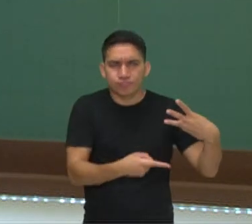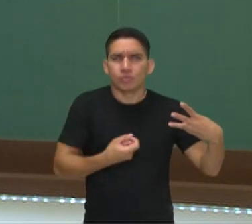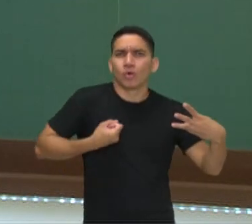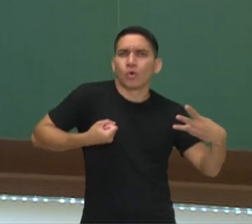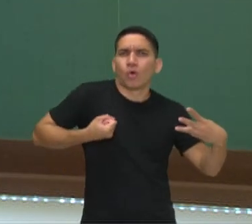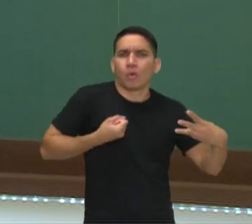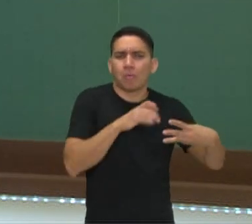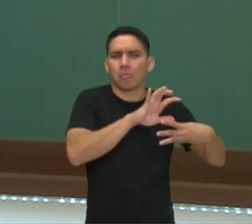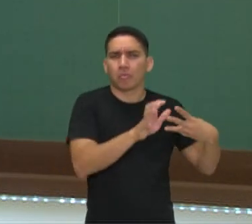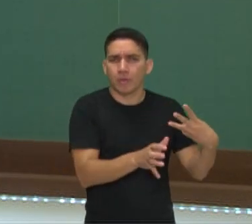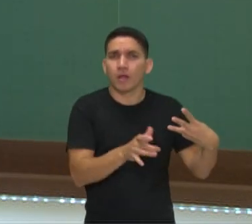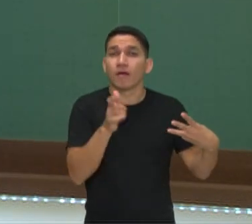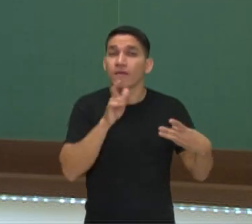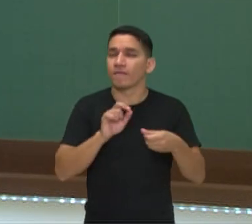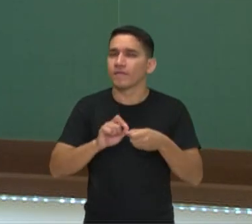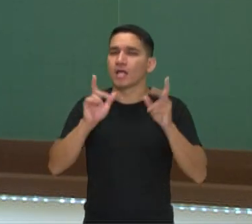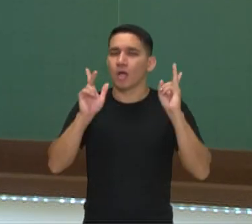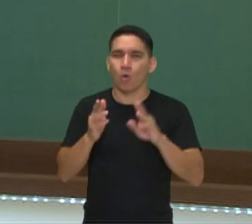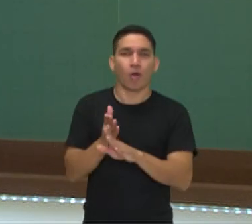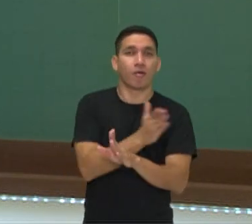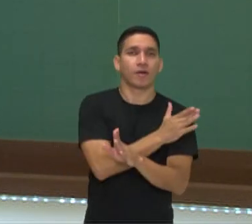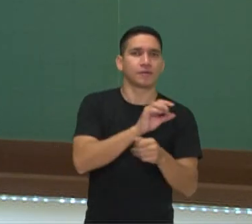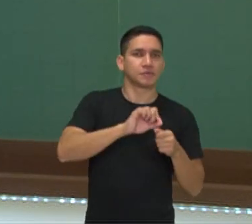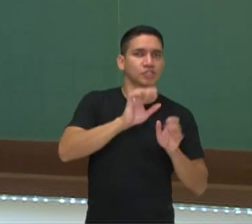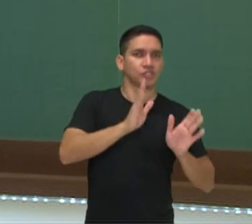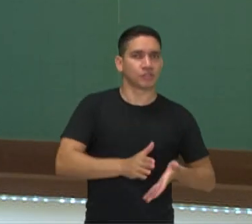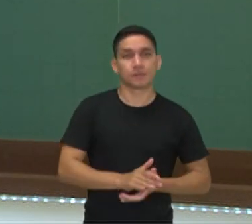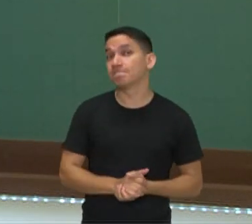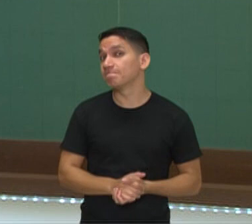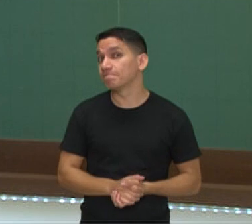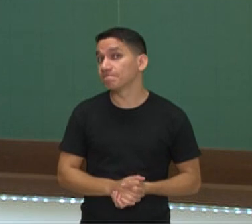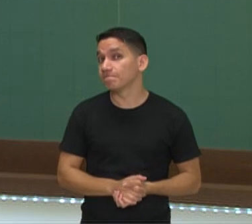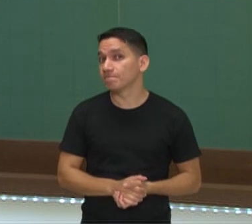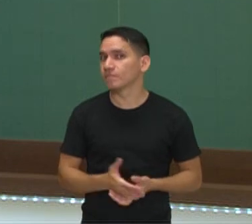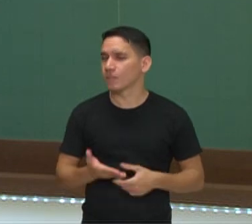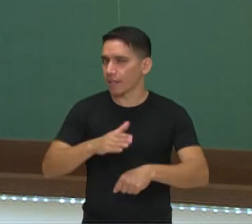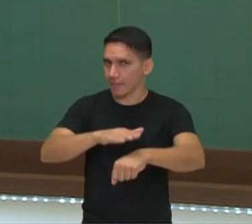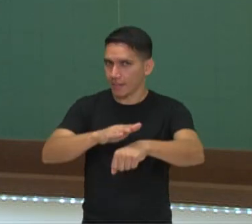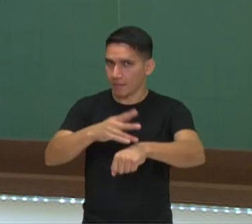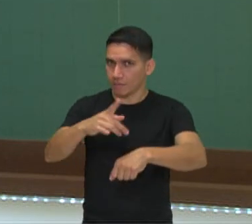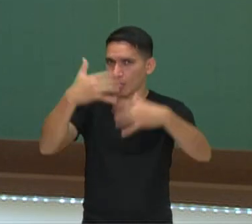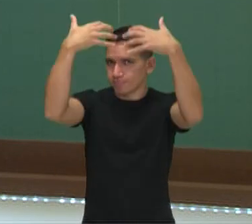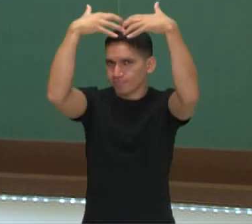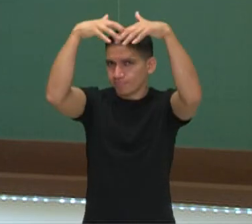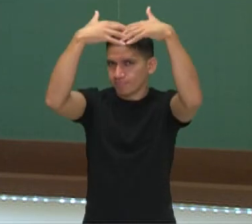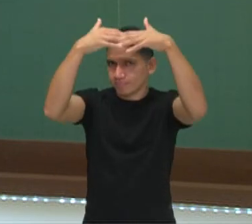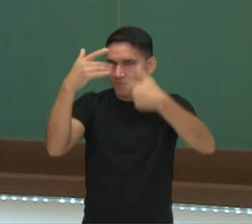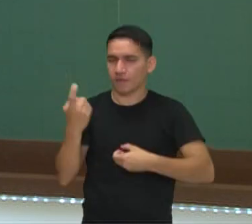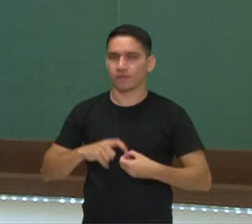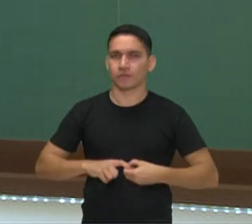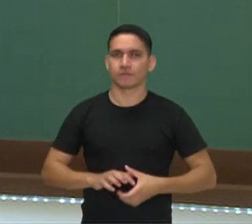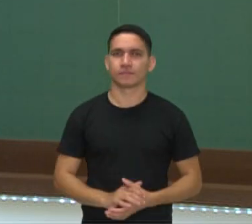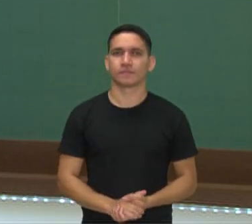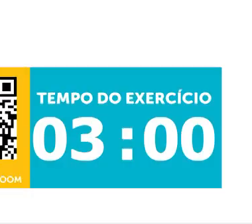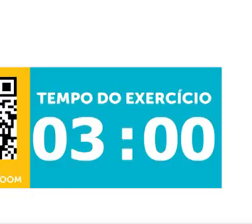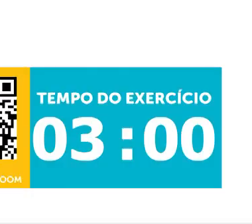pode resolver da forma que a gente resolveu anteriormente. Eu vou dar um tempo para você pensar e já volto.